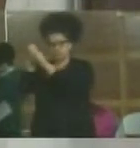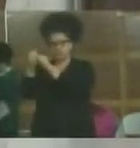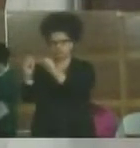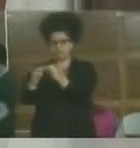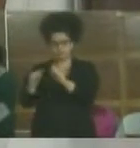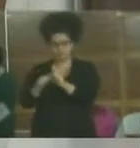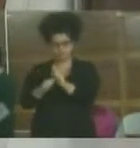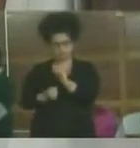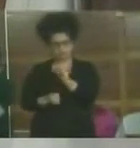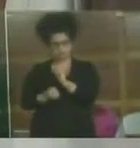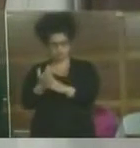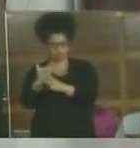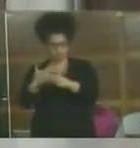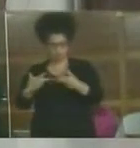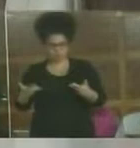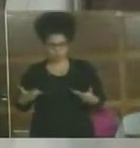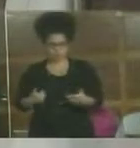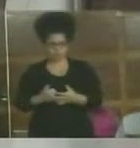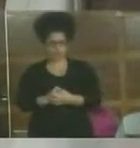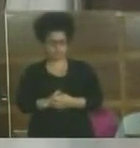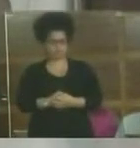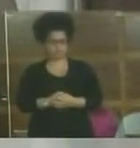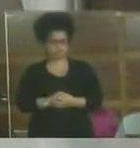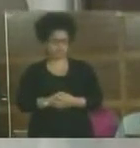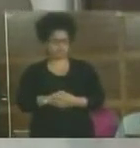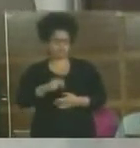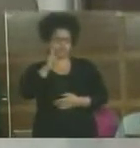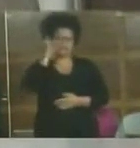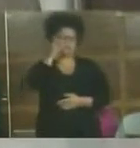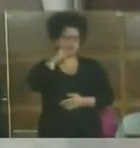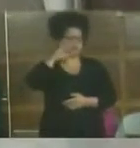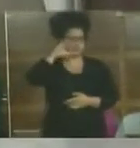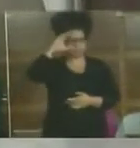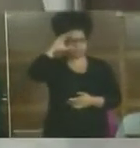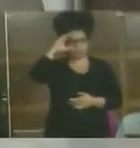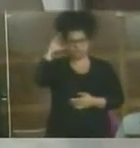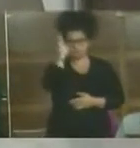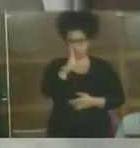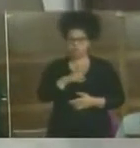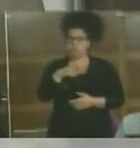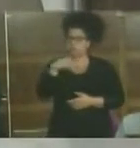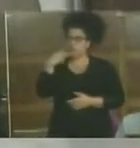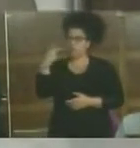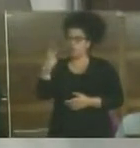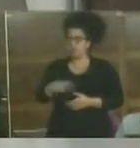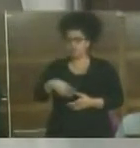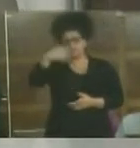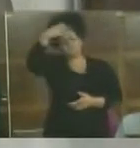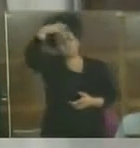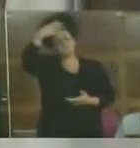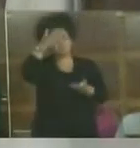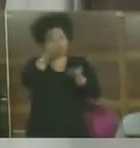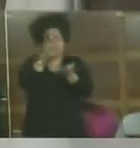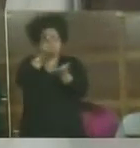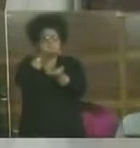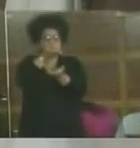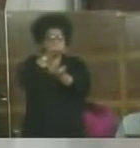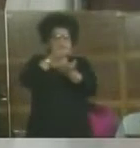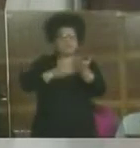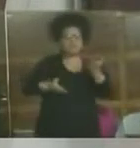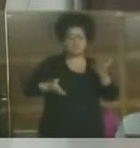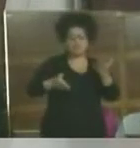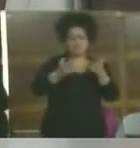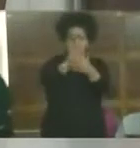importante. Senhor presidente, a vereadora Tite tocou num assunto importante, que Angra dos Reis tem perdido vários órgãos